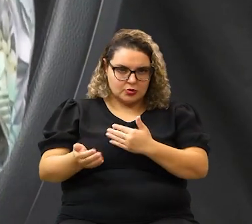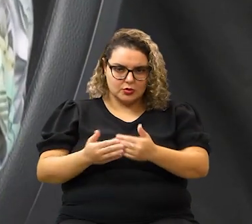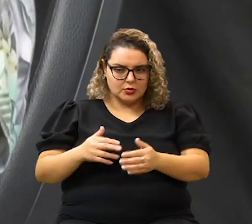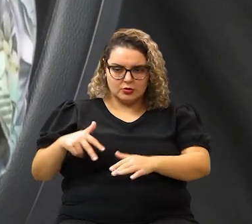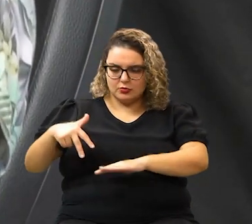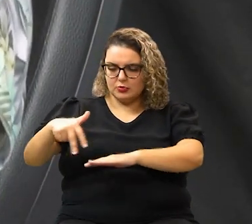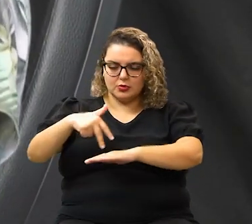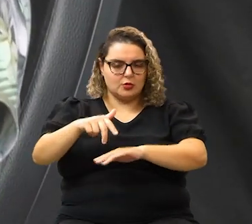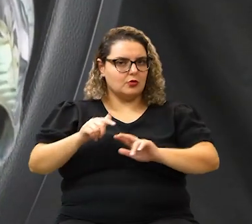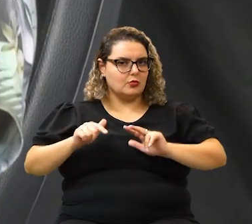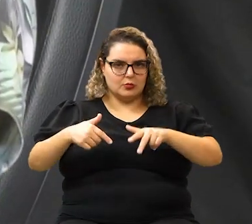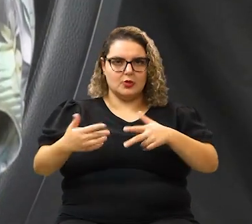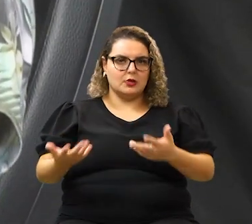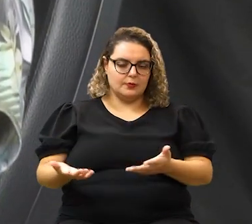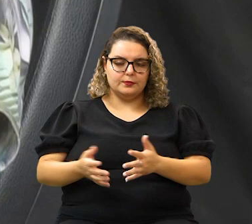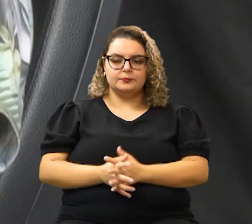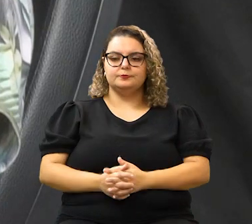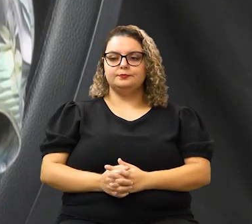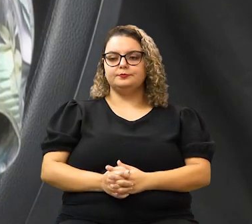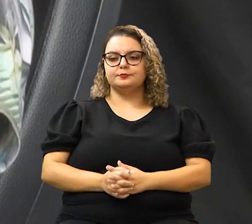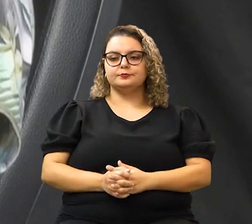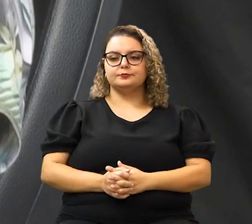tal. Então,